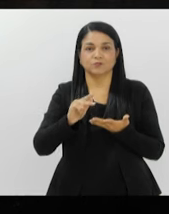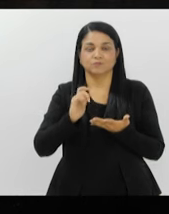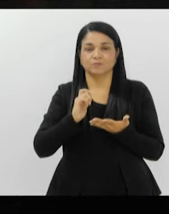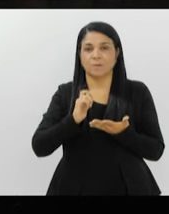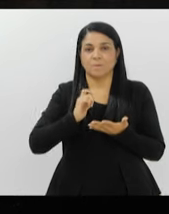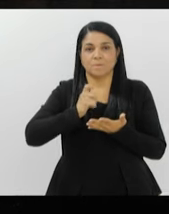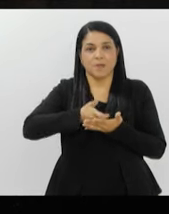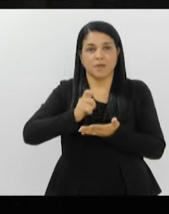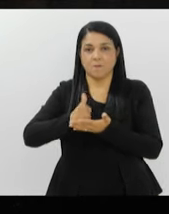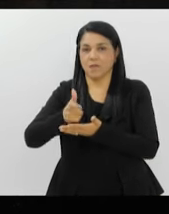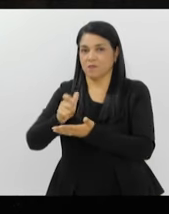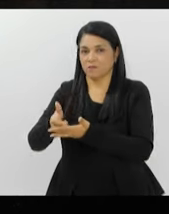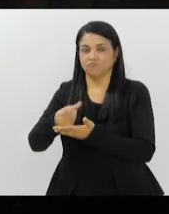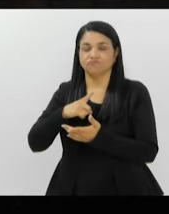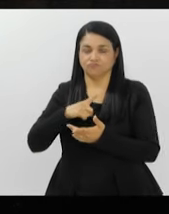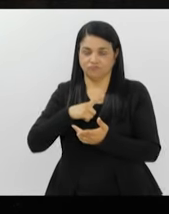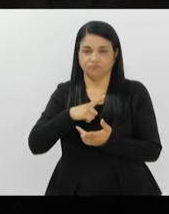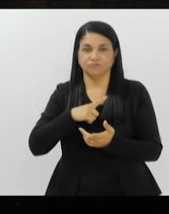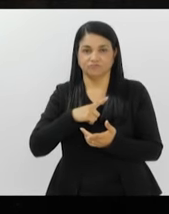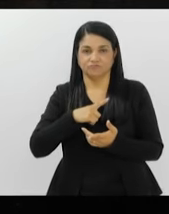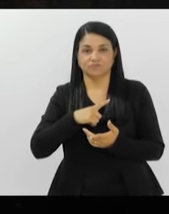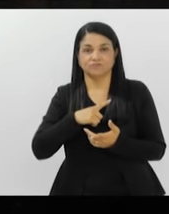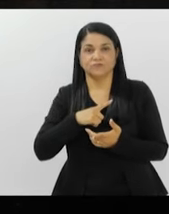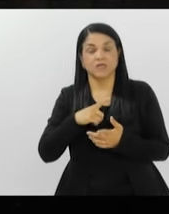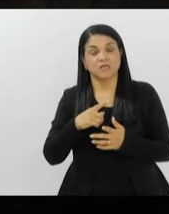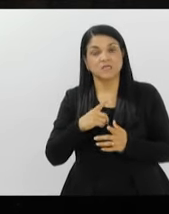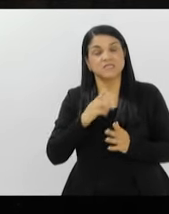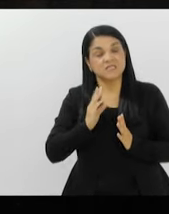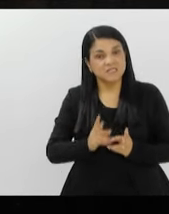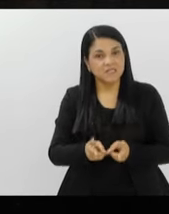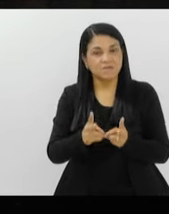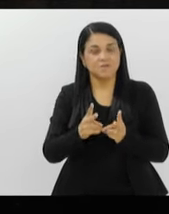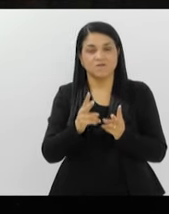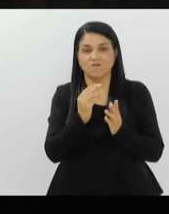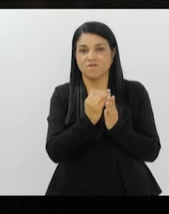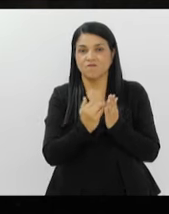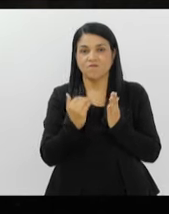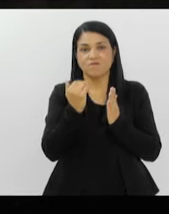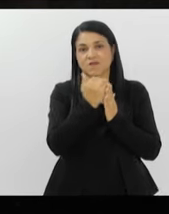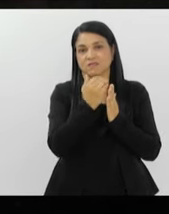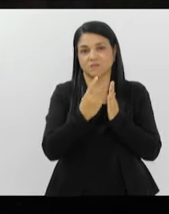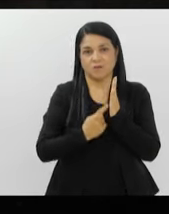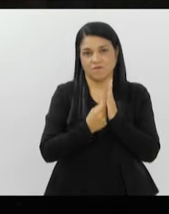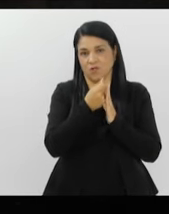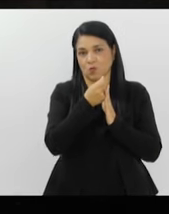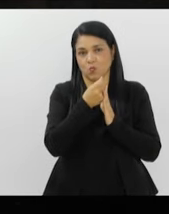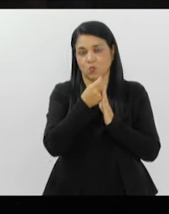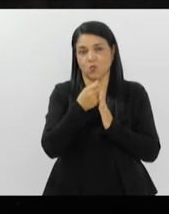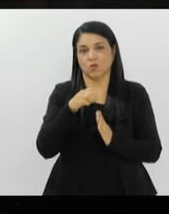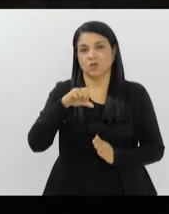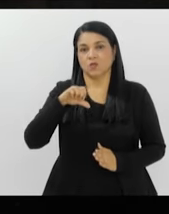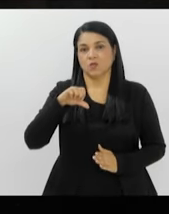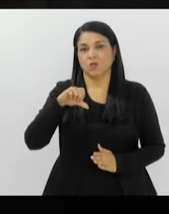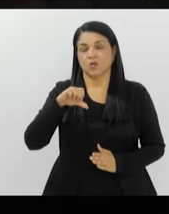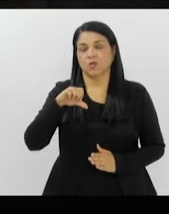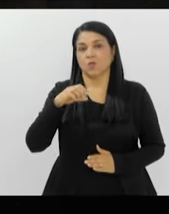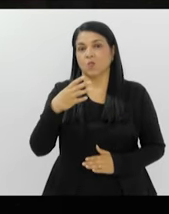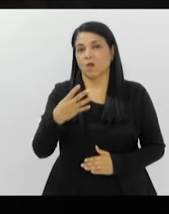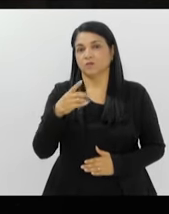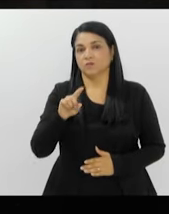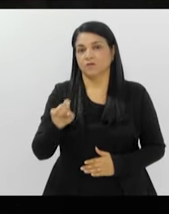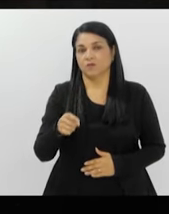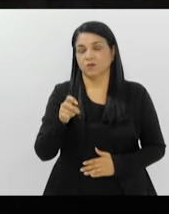pagos mas de qualquer jeito sempre será um valor maior que 4,9 bi Então